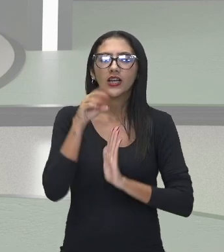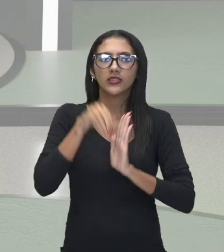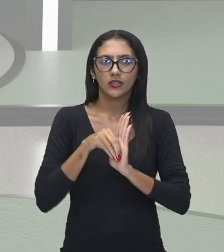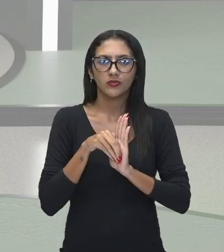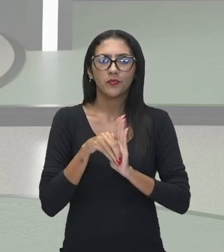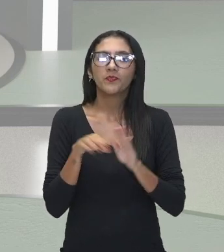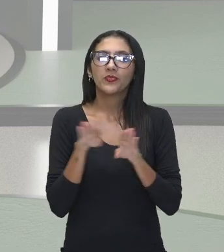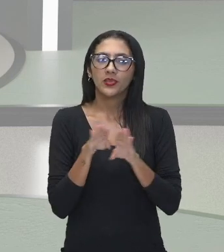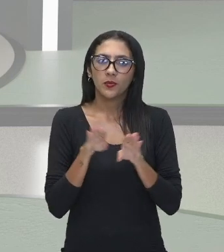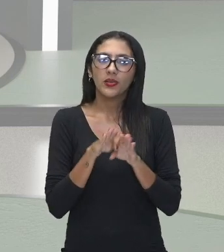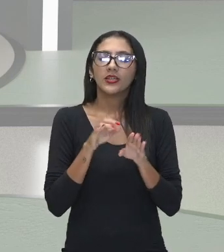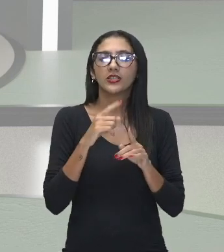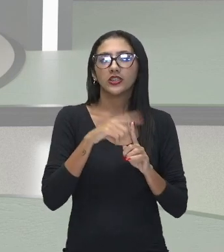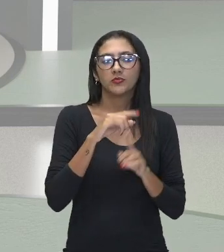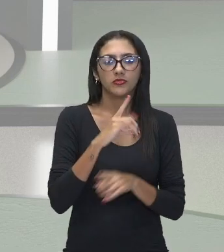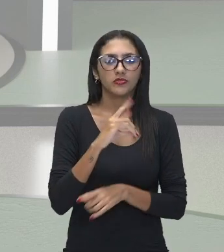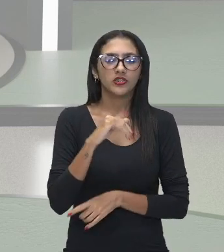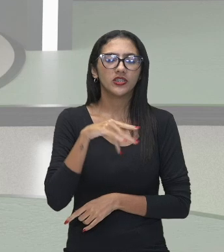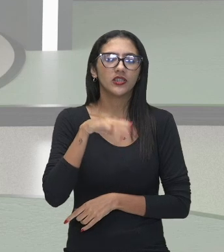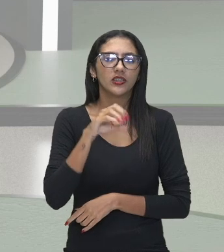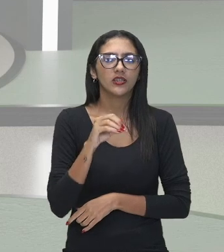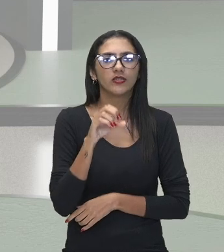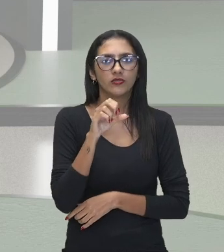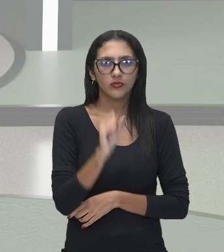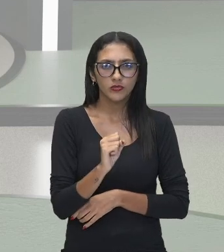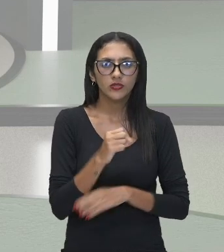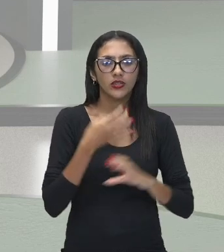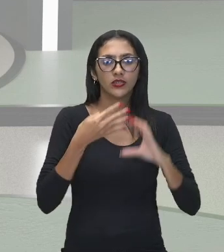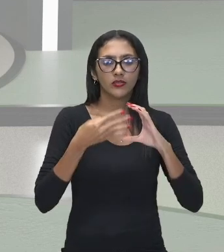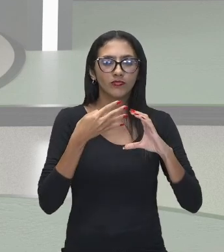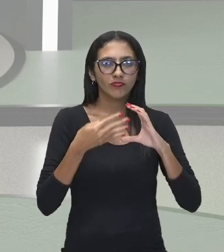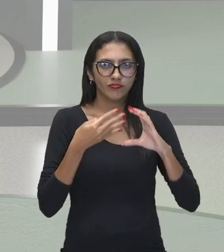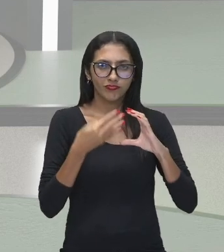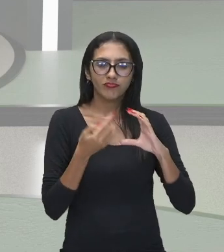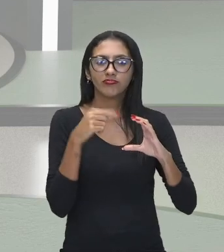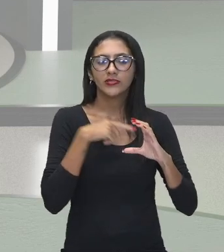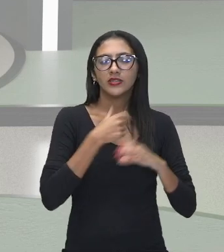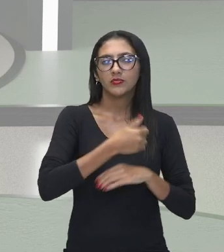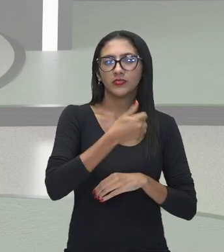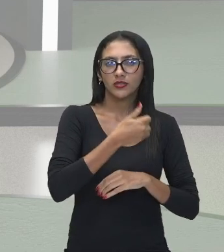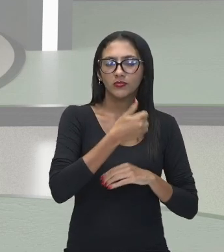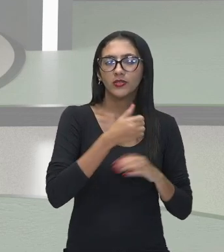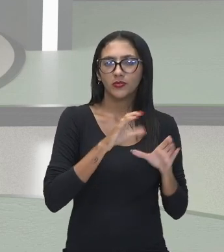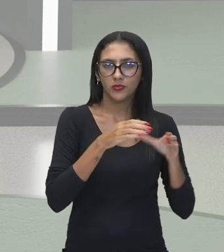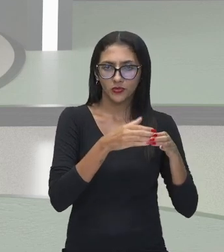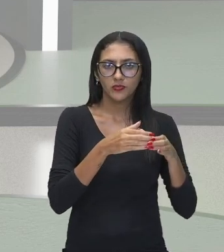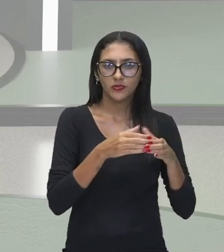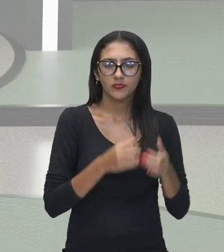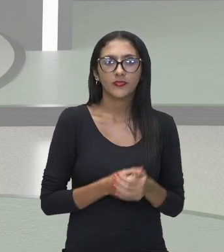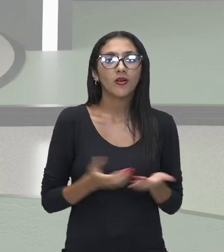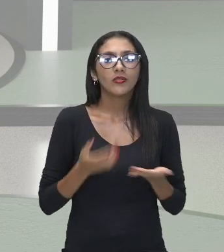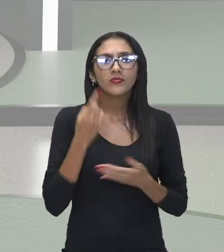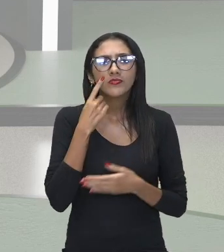são alguns tipos de hidrocarbonetos, pertencem à classe dos alcadienos. Além dos carotenoides, a gente também